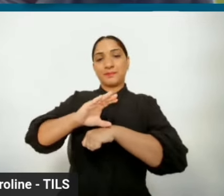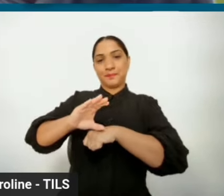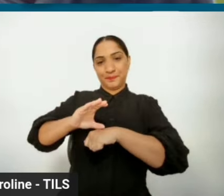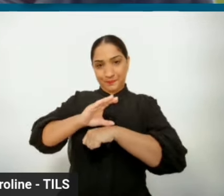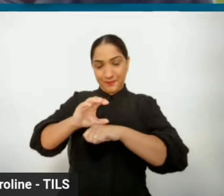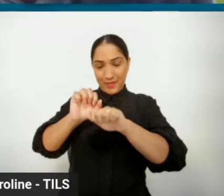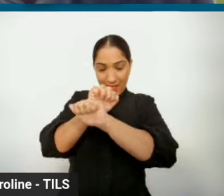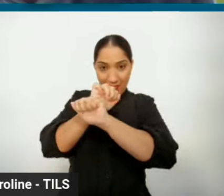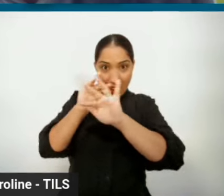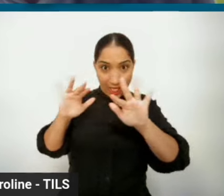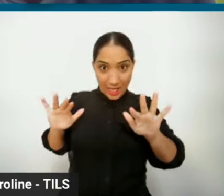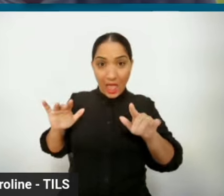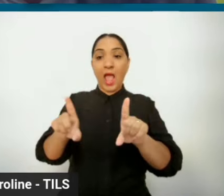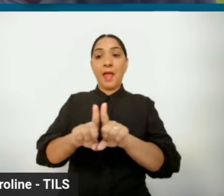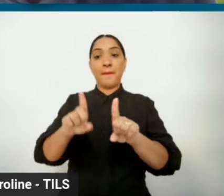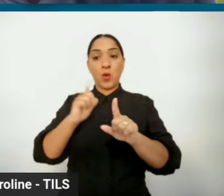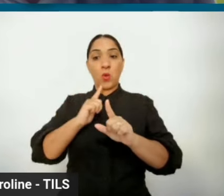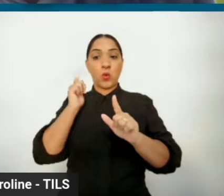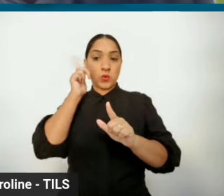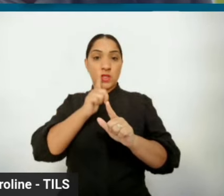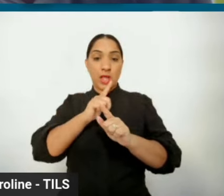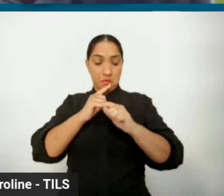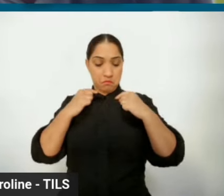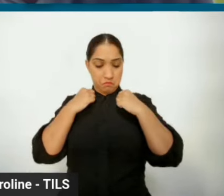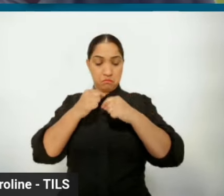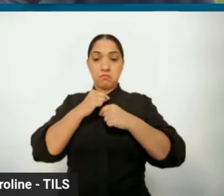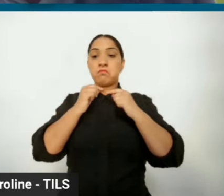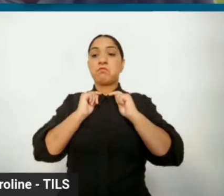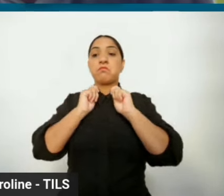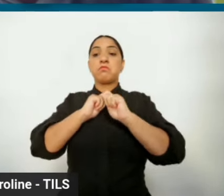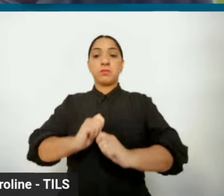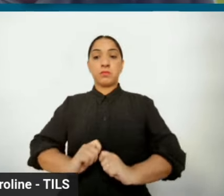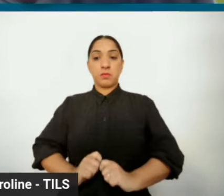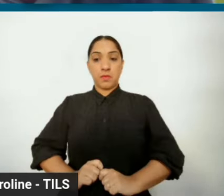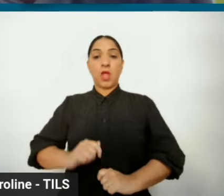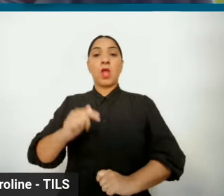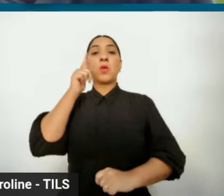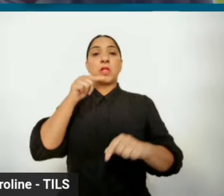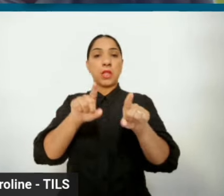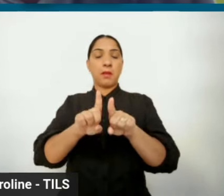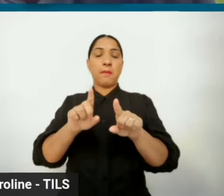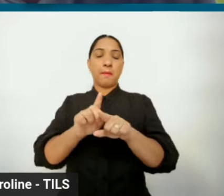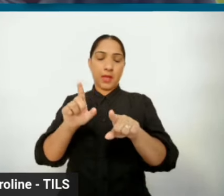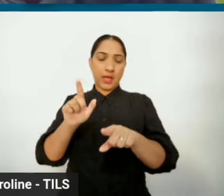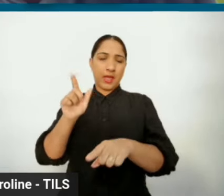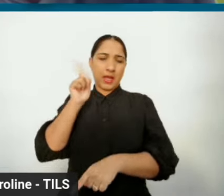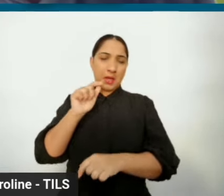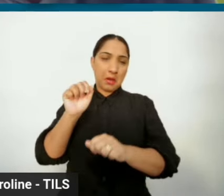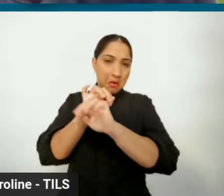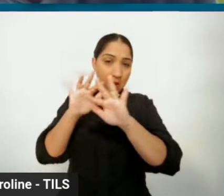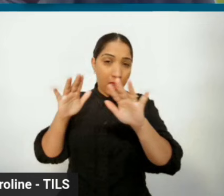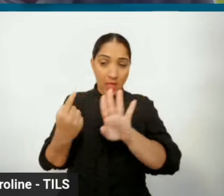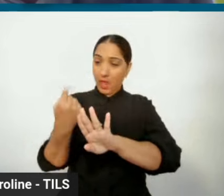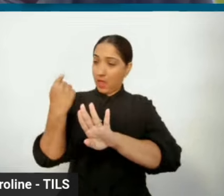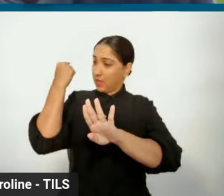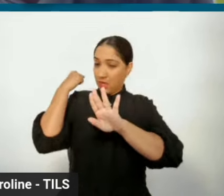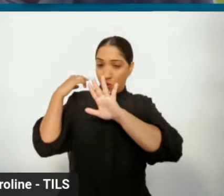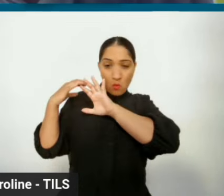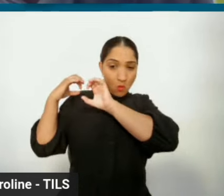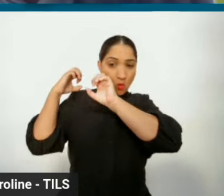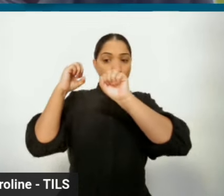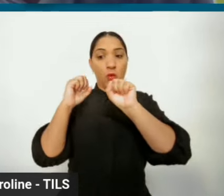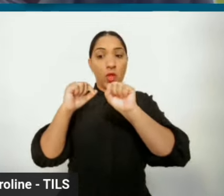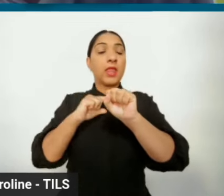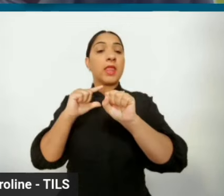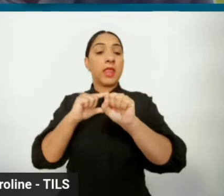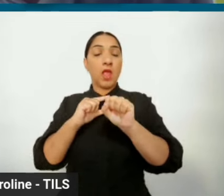claro, um paletó escuro e em um ambiente com uma parede desfocada ao fundo. Quero mandar